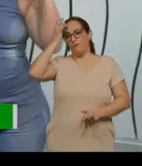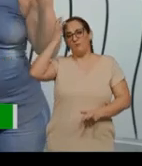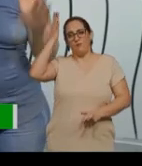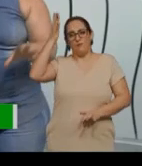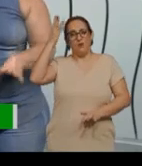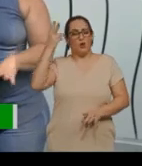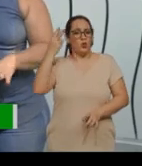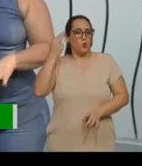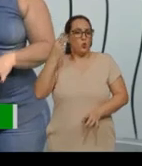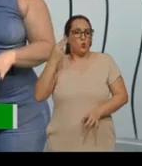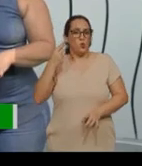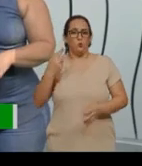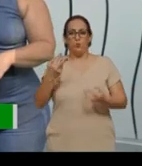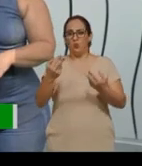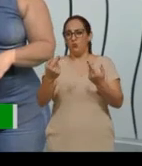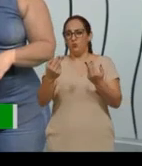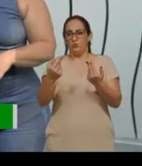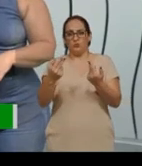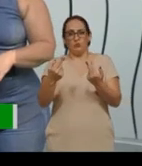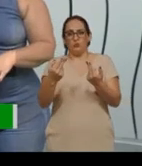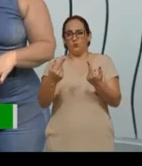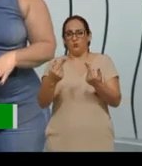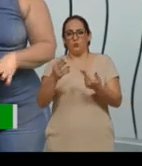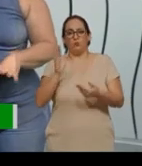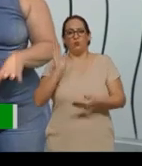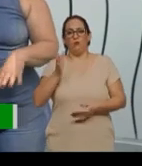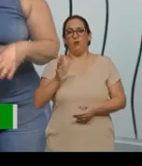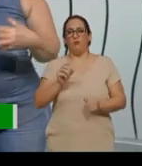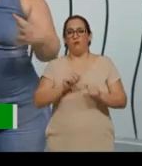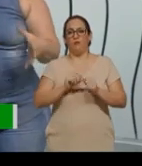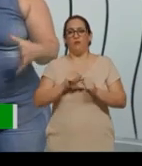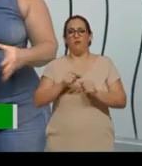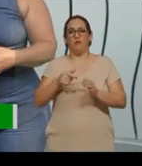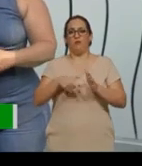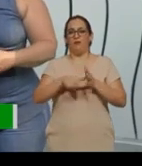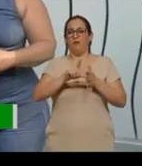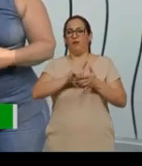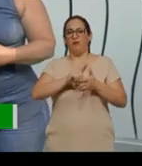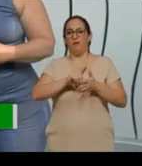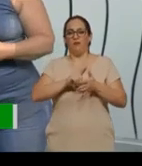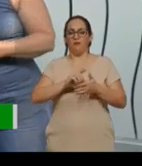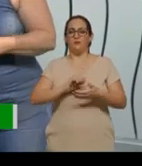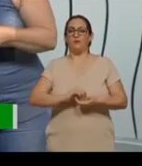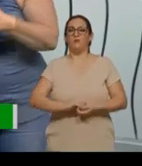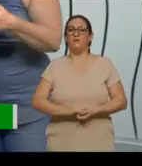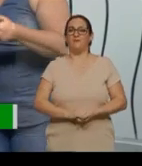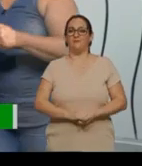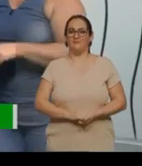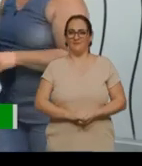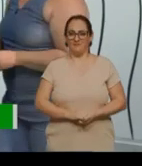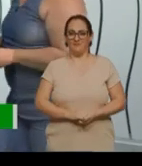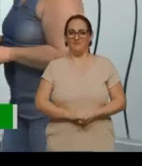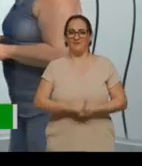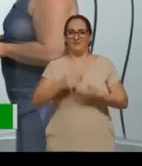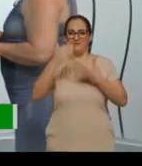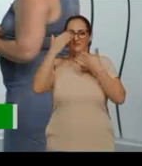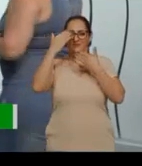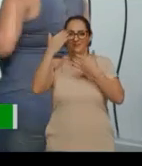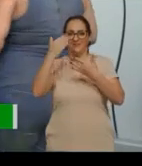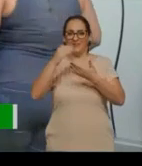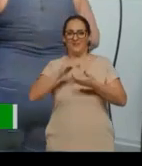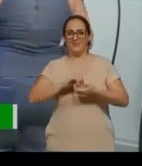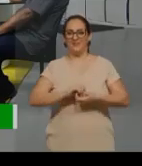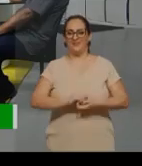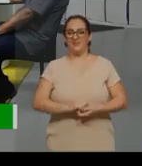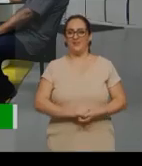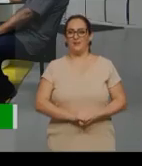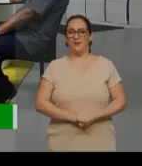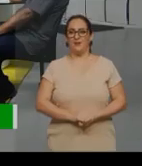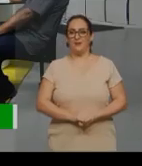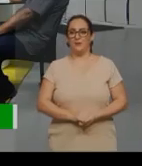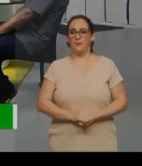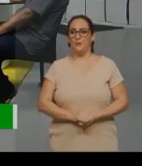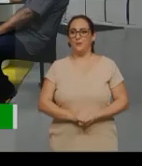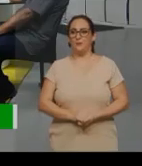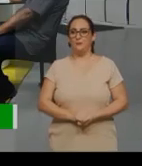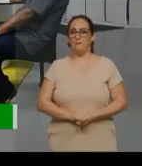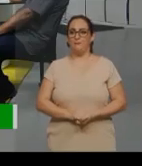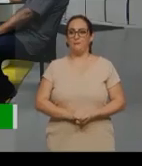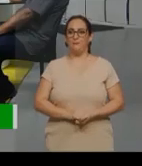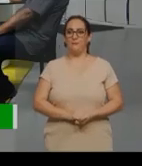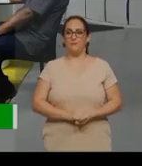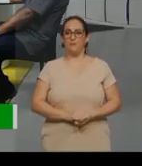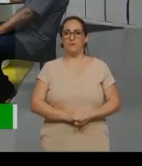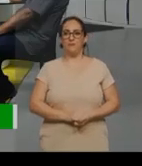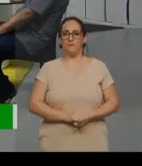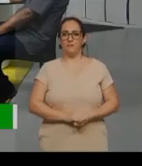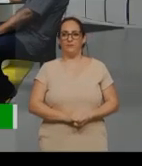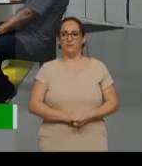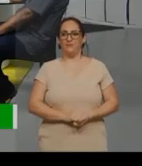normal, igualzinha você já fazia antes, né? Sem a vírgula, tá bom? Muito obrigada pela pergunta. Obrigada, professora